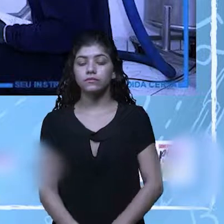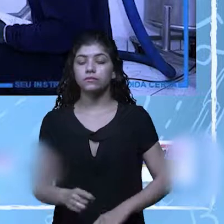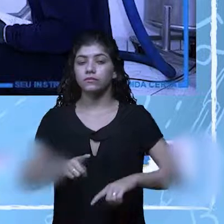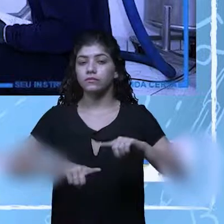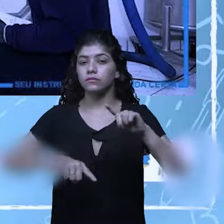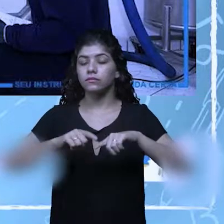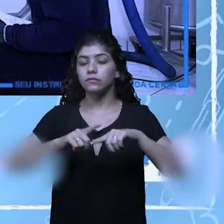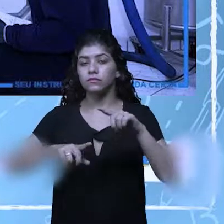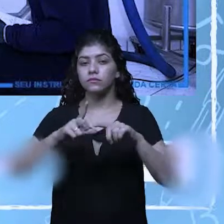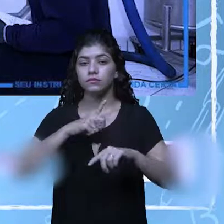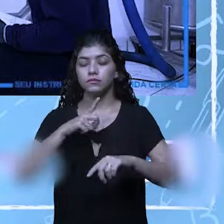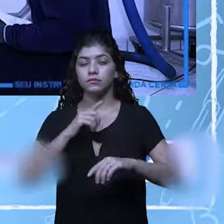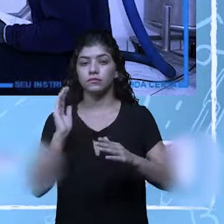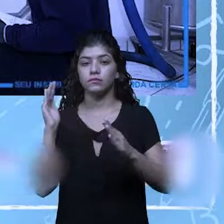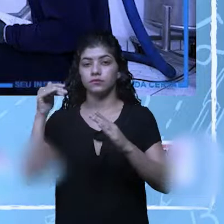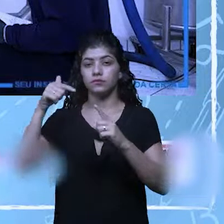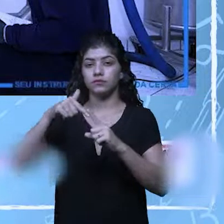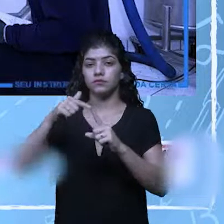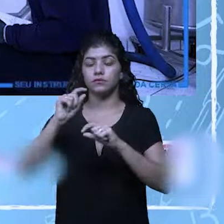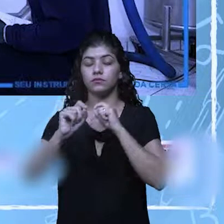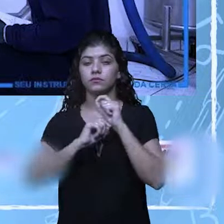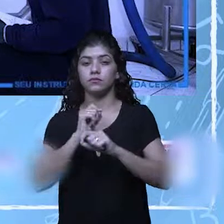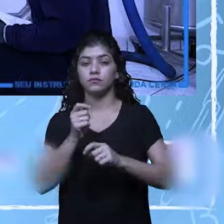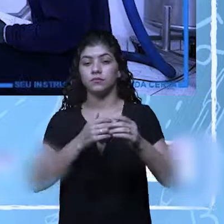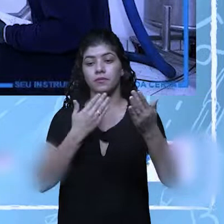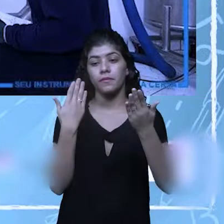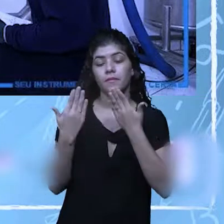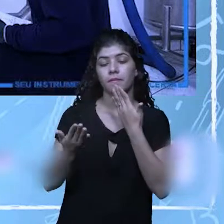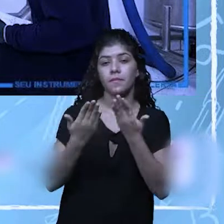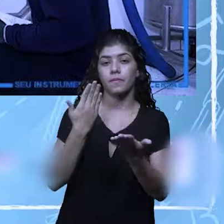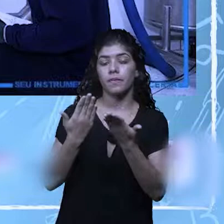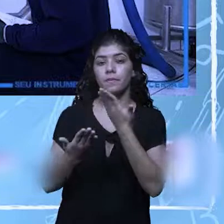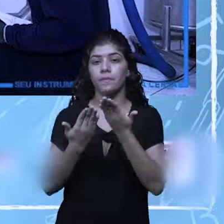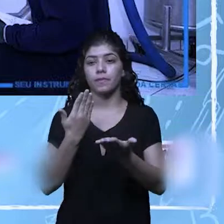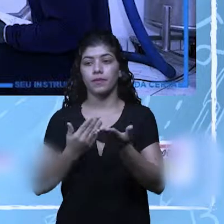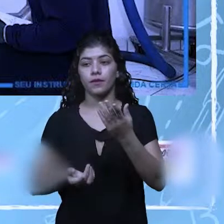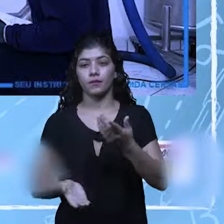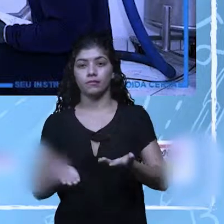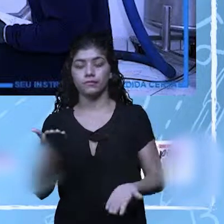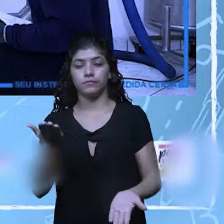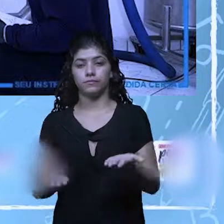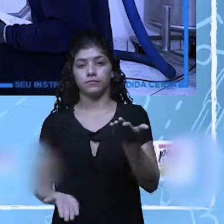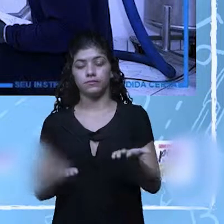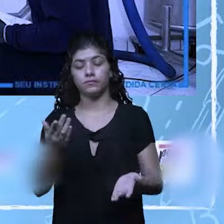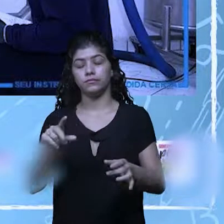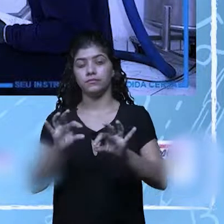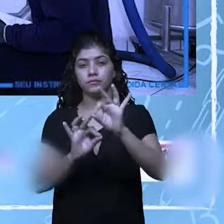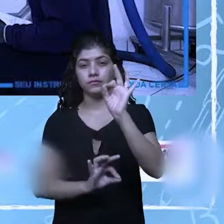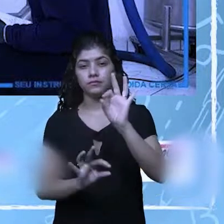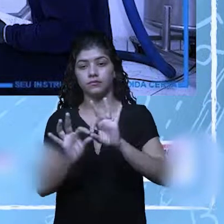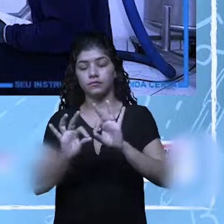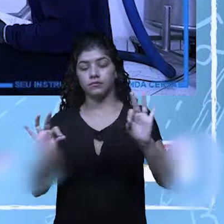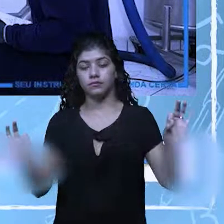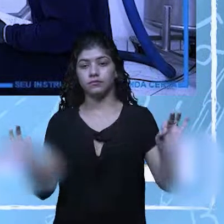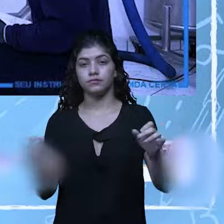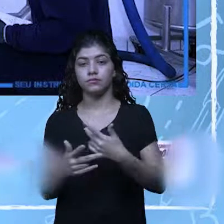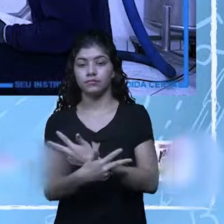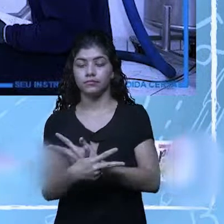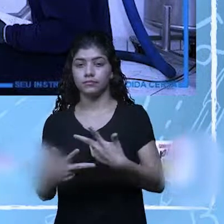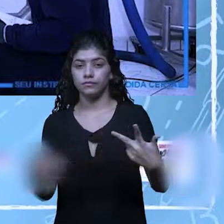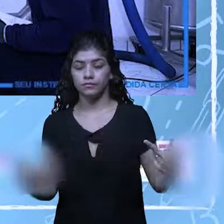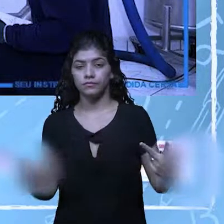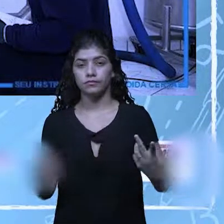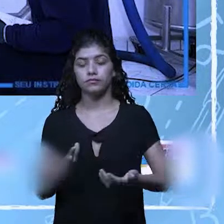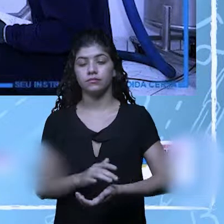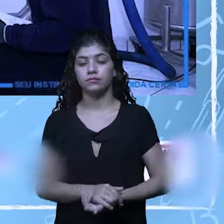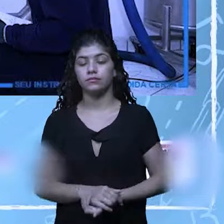instrumentos que possuem como função realizar a comparação de pesos e medidas diversas com suas